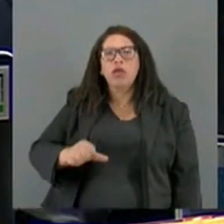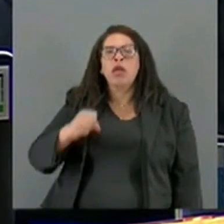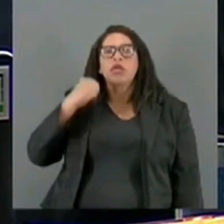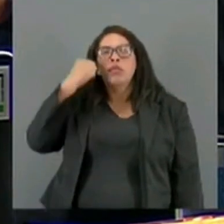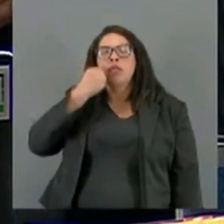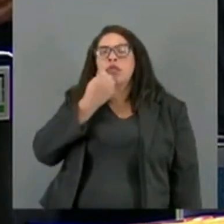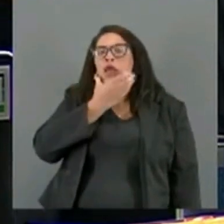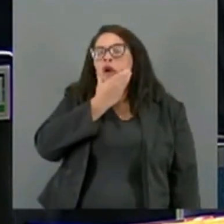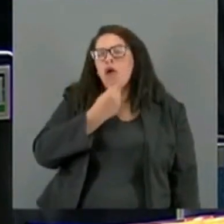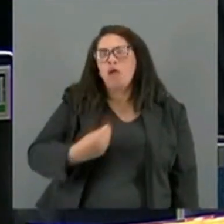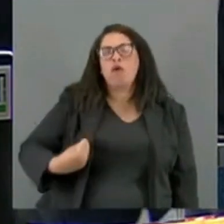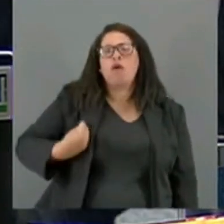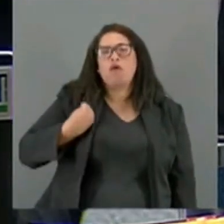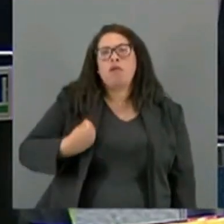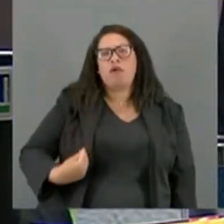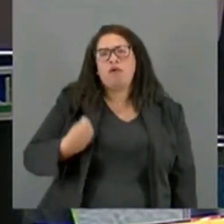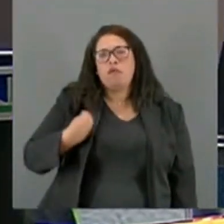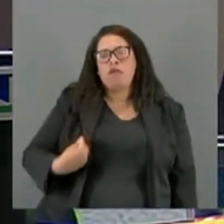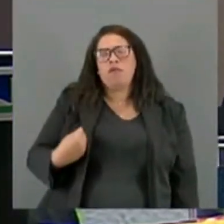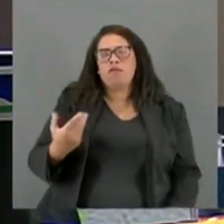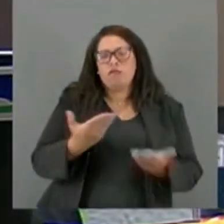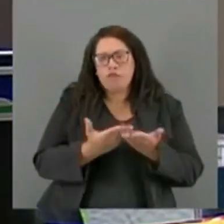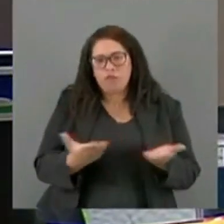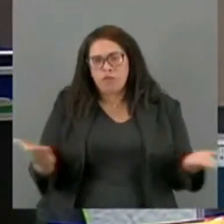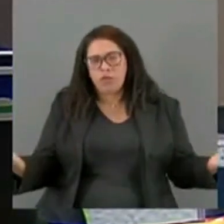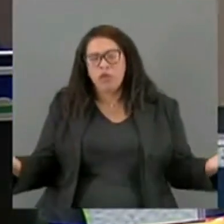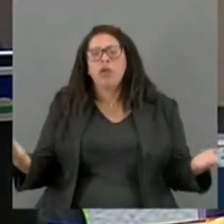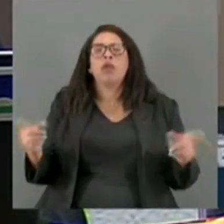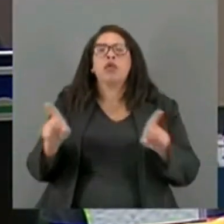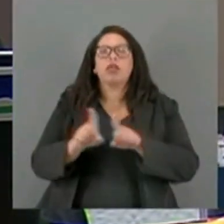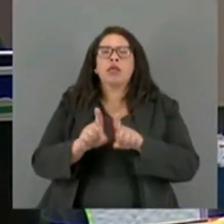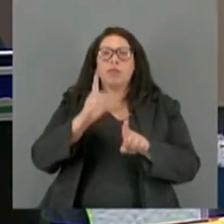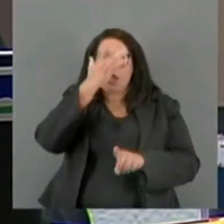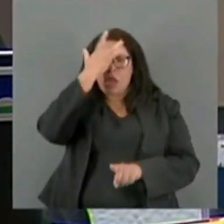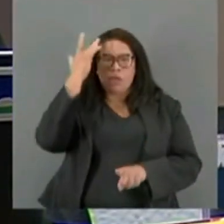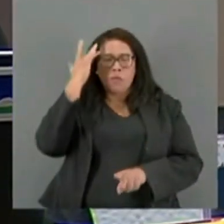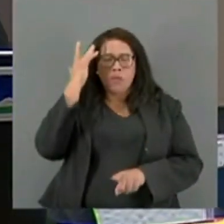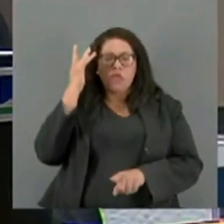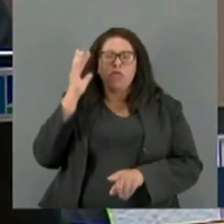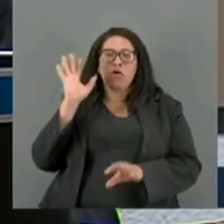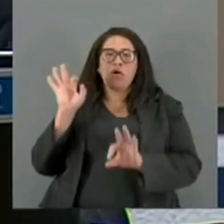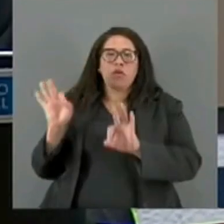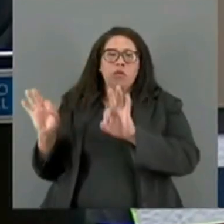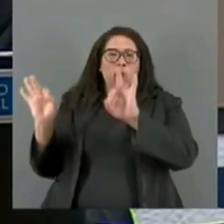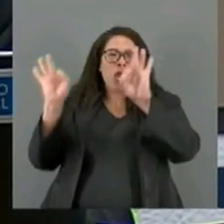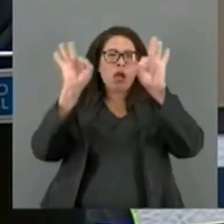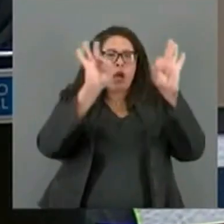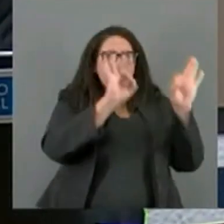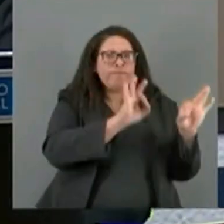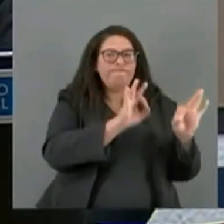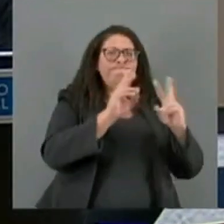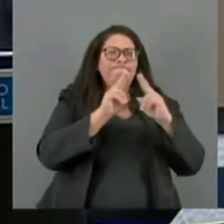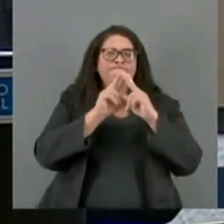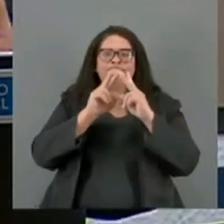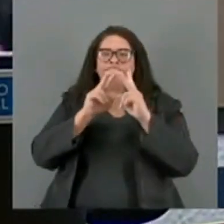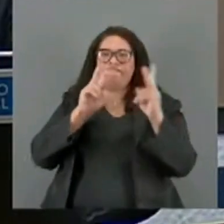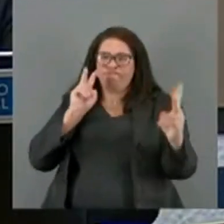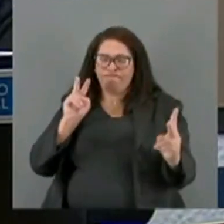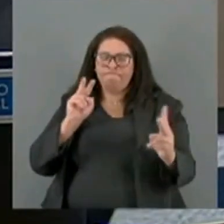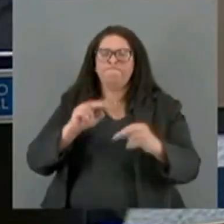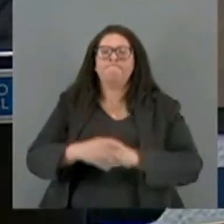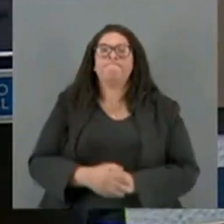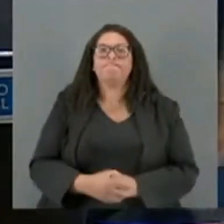senadores aqui presentes e os que também estão assistindo à distância.